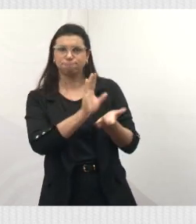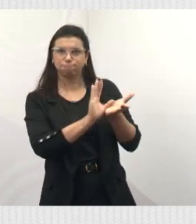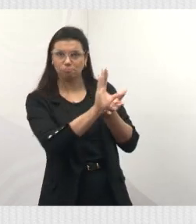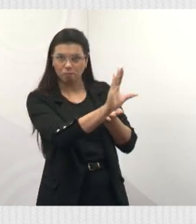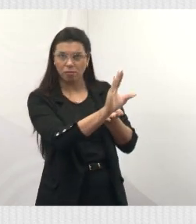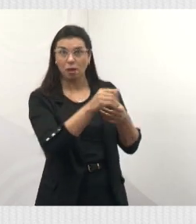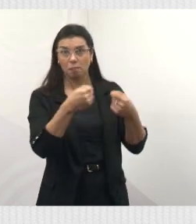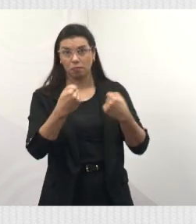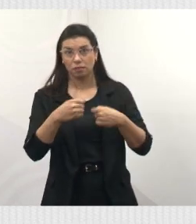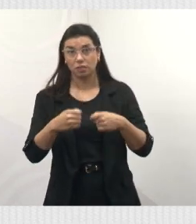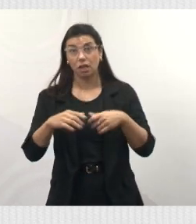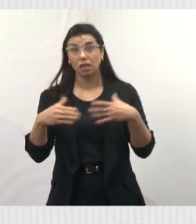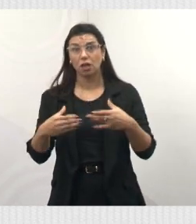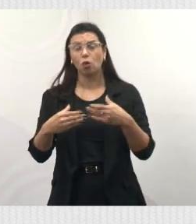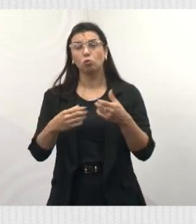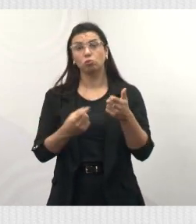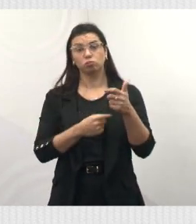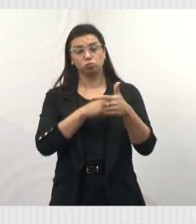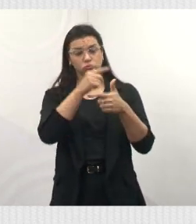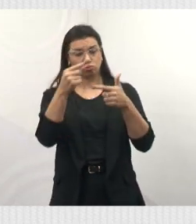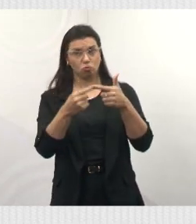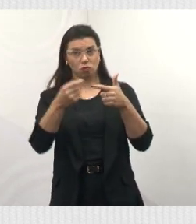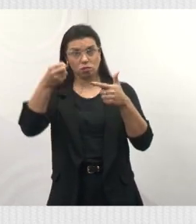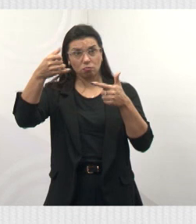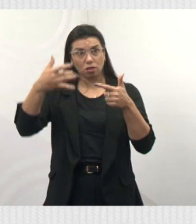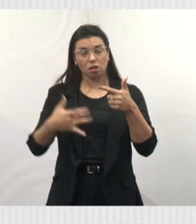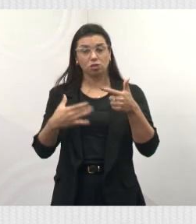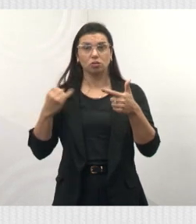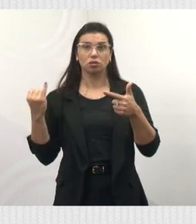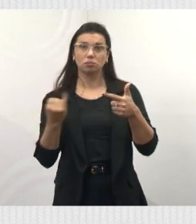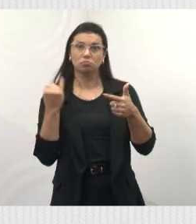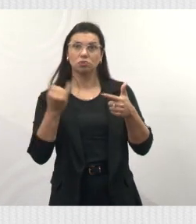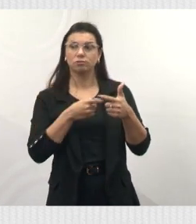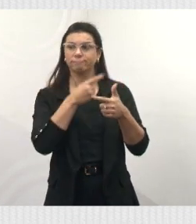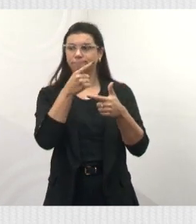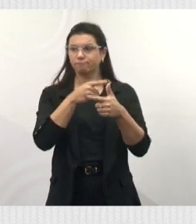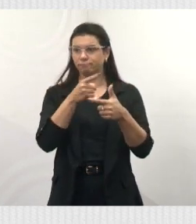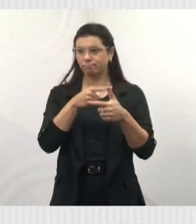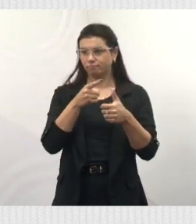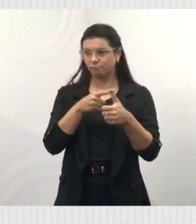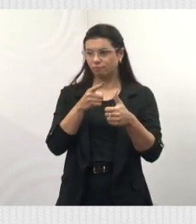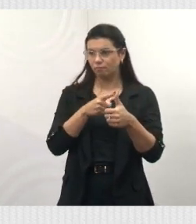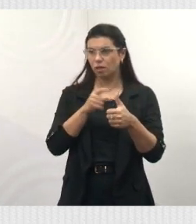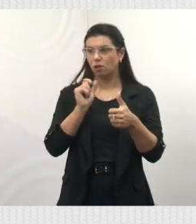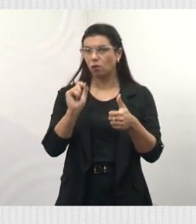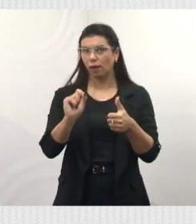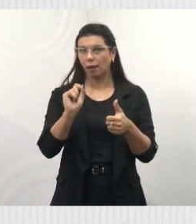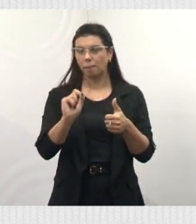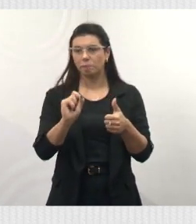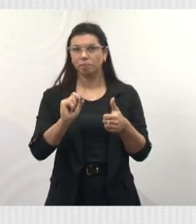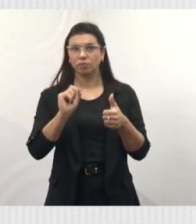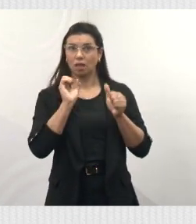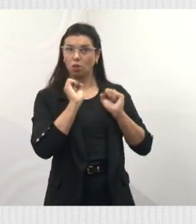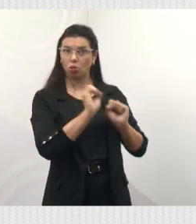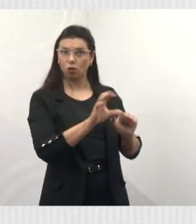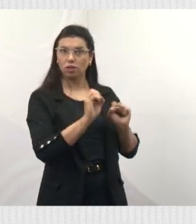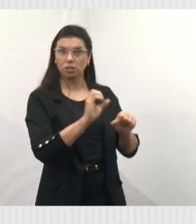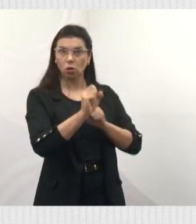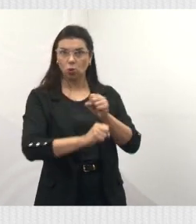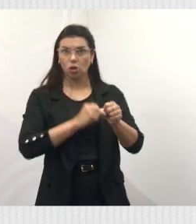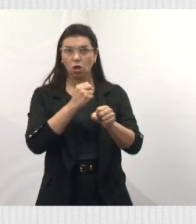temos 2 explicações importantes. A primeira é no percentual do ensino. 2020